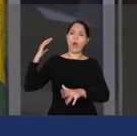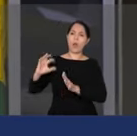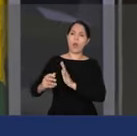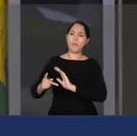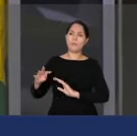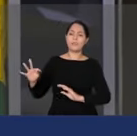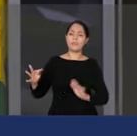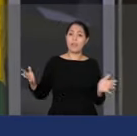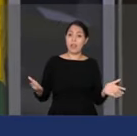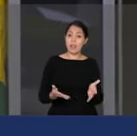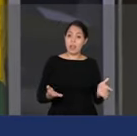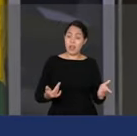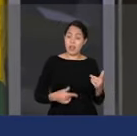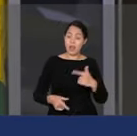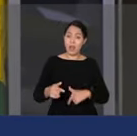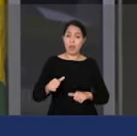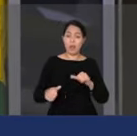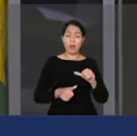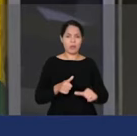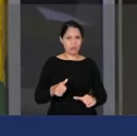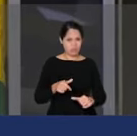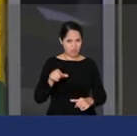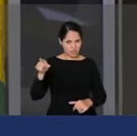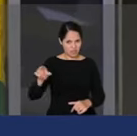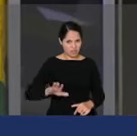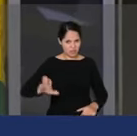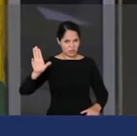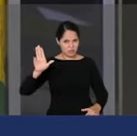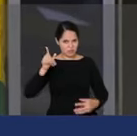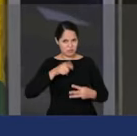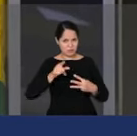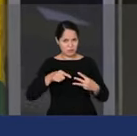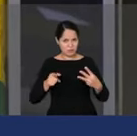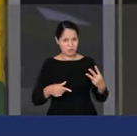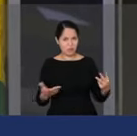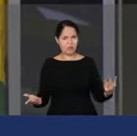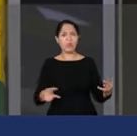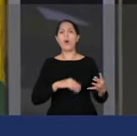Brasil. Queria saber se foi alguma dessas. Ou talvez,